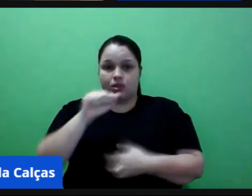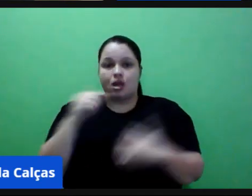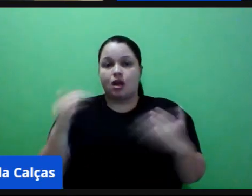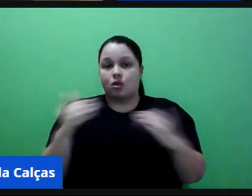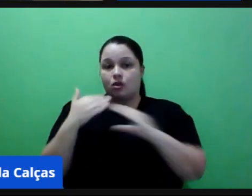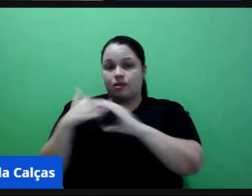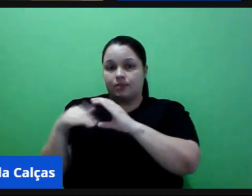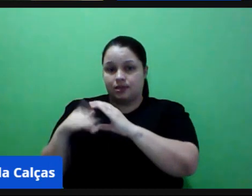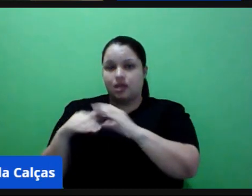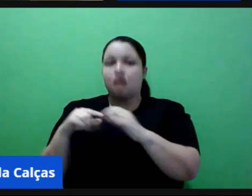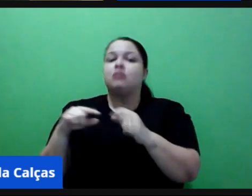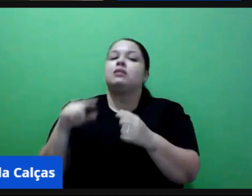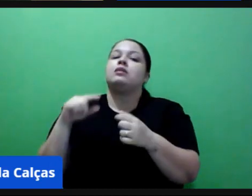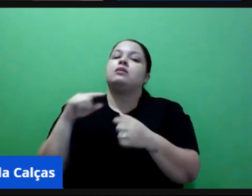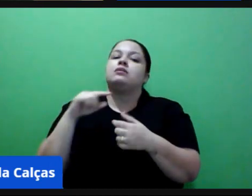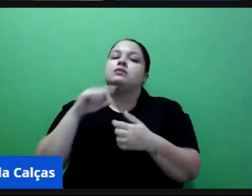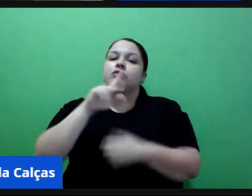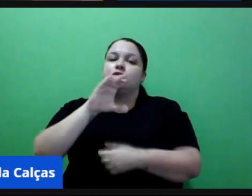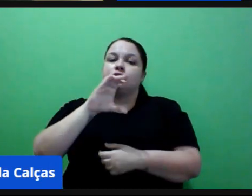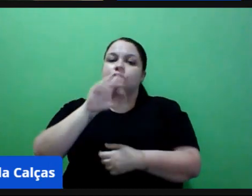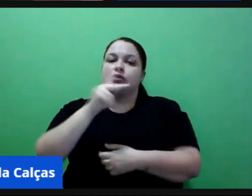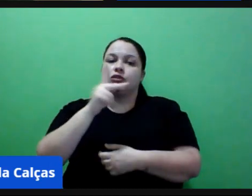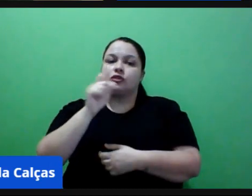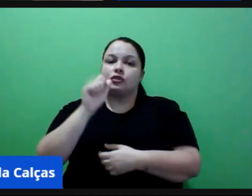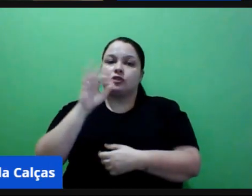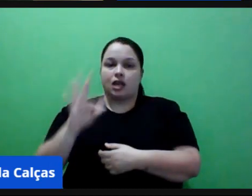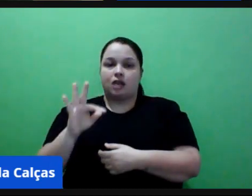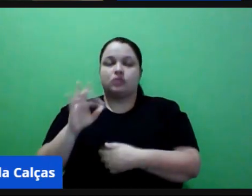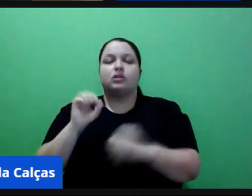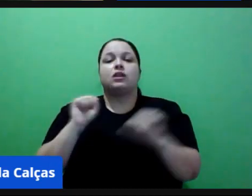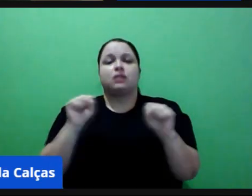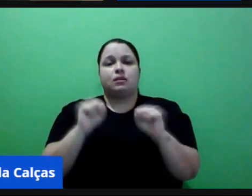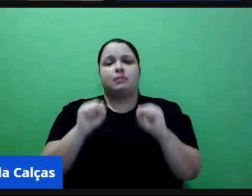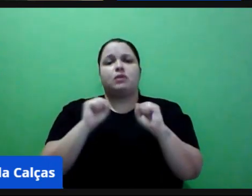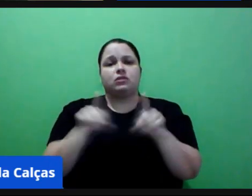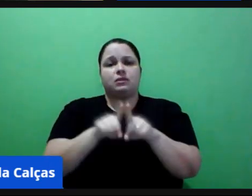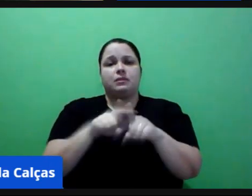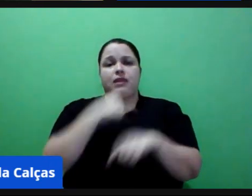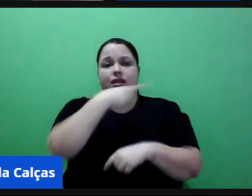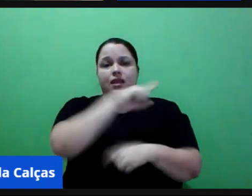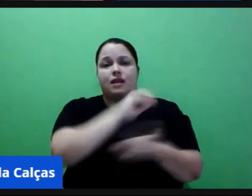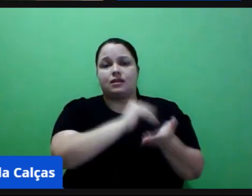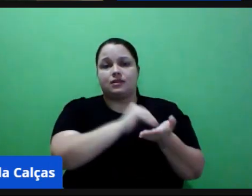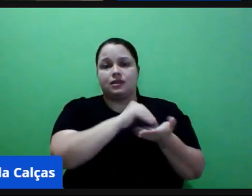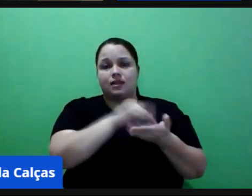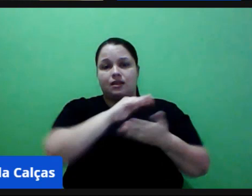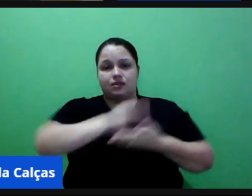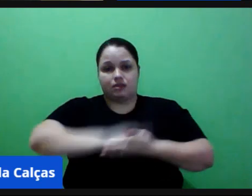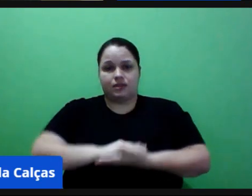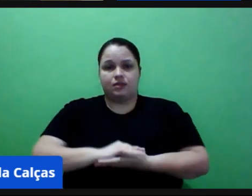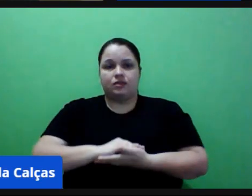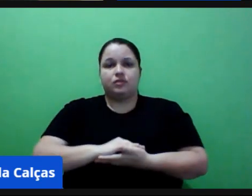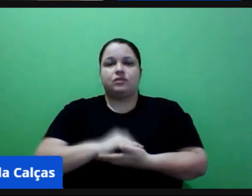em contato com nós lá na secretaria. Muito obrigada pela presença de vocês e um grande abraço.